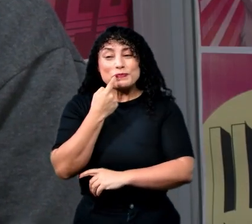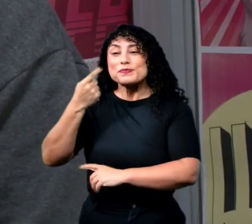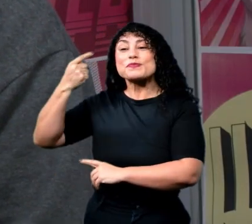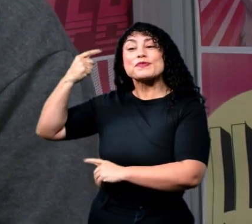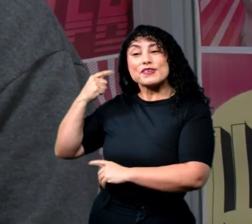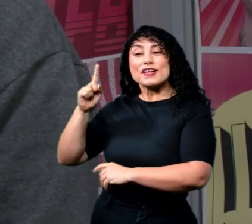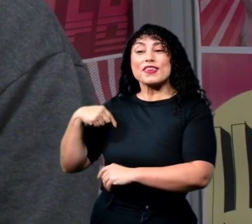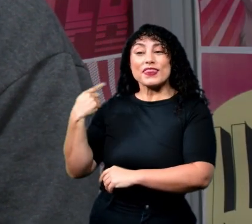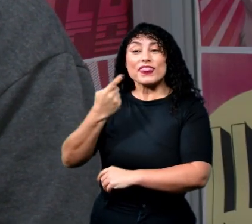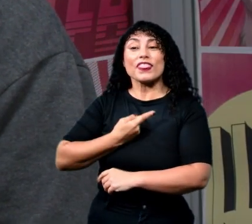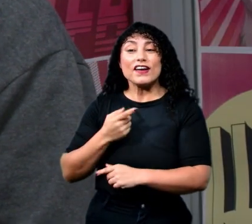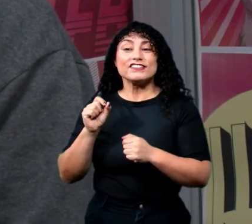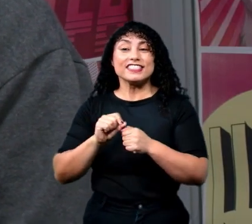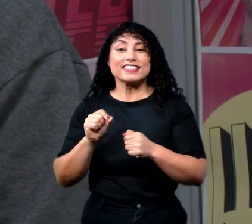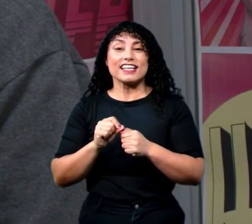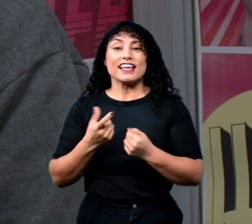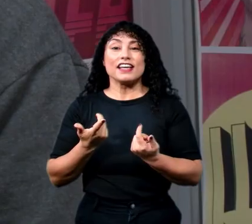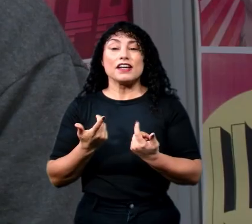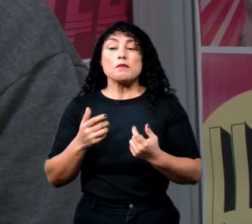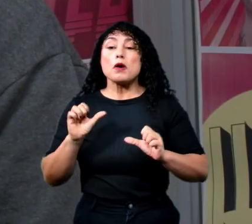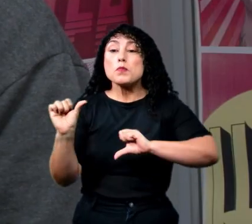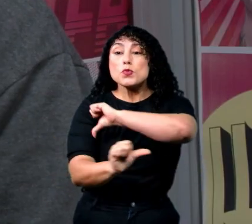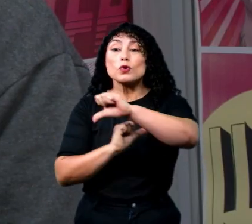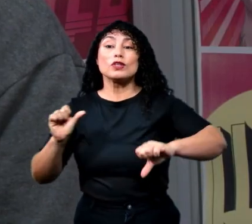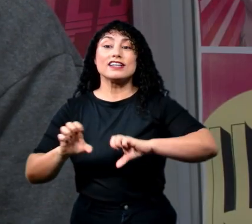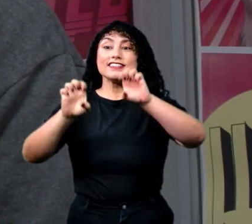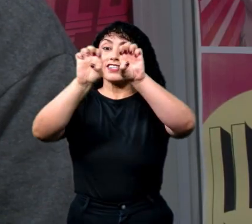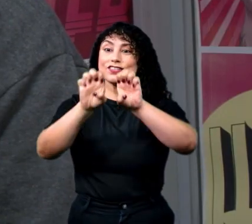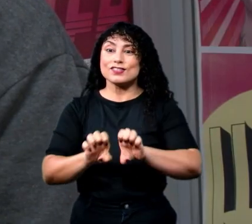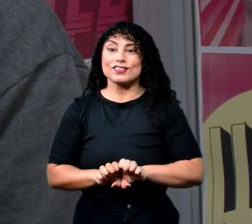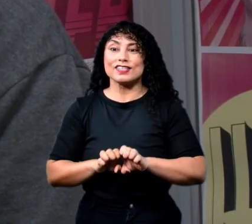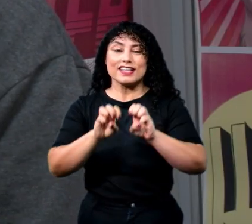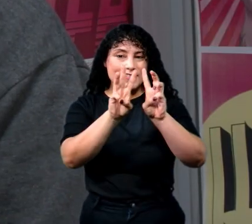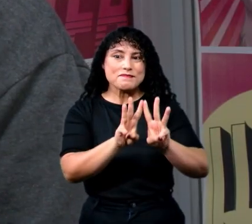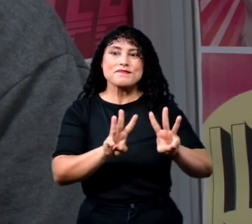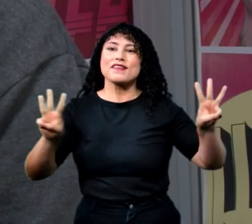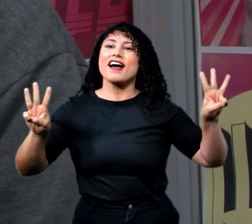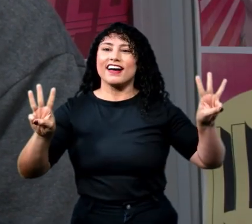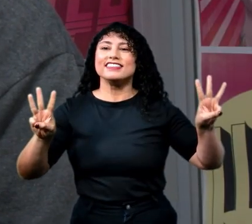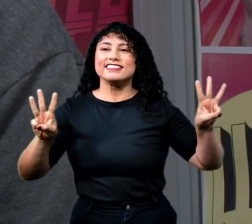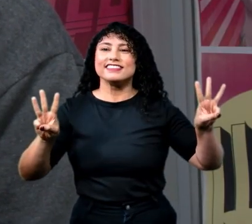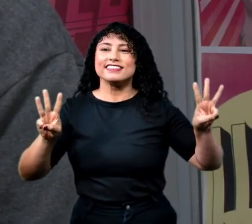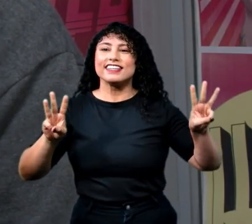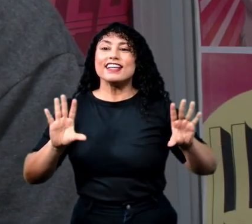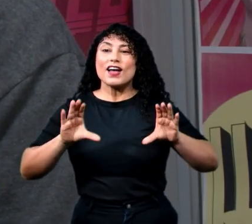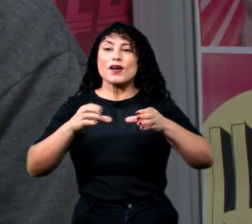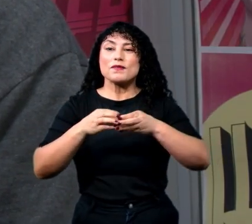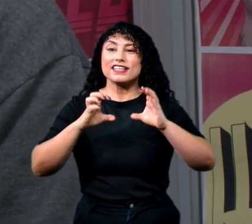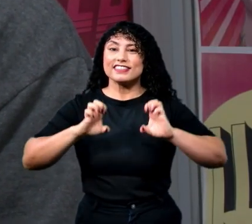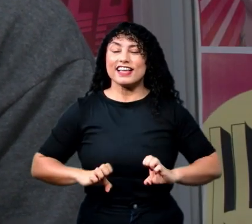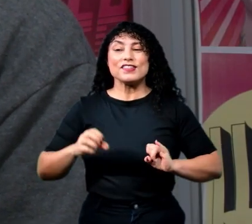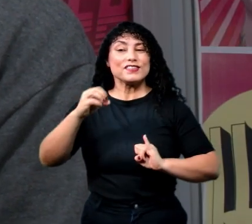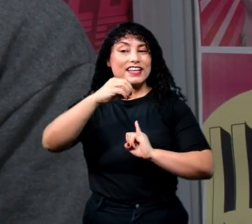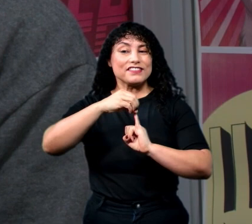né, fizemos uma reestruturação da nossa página, né, da Comissão de Ética do